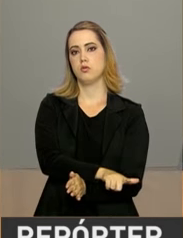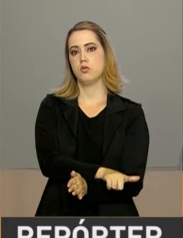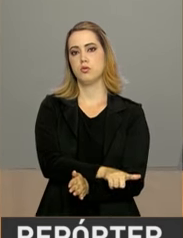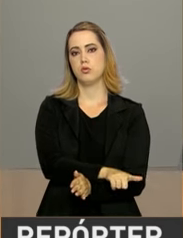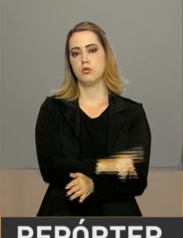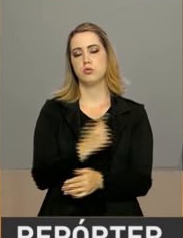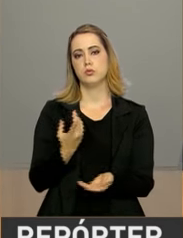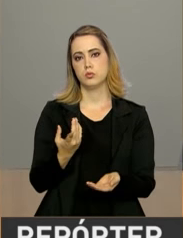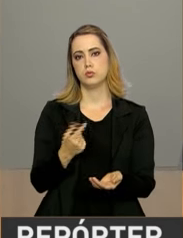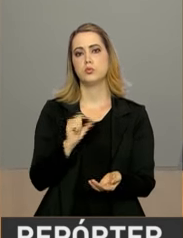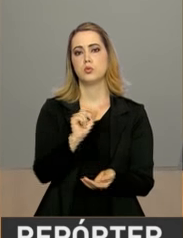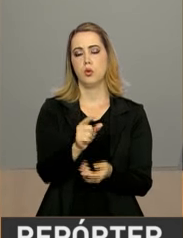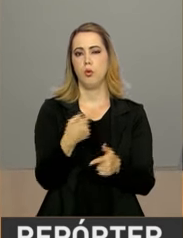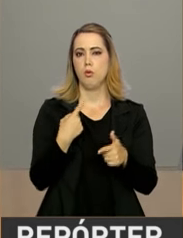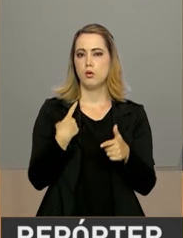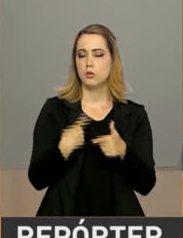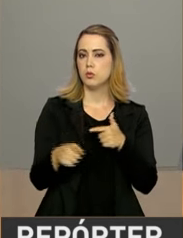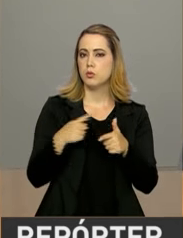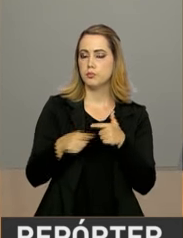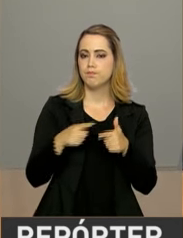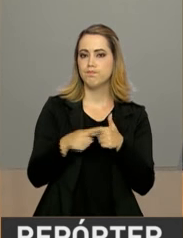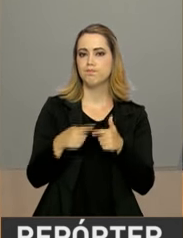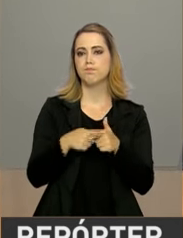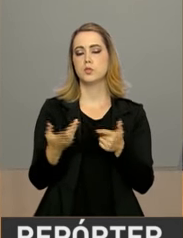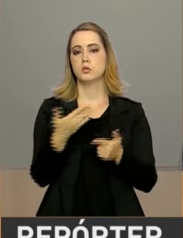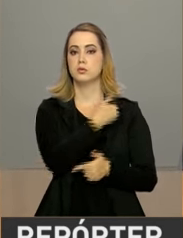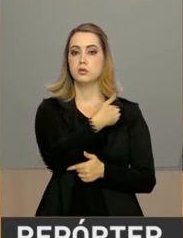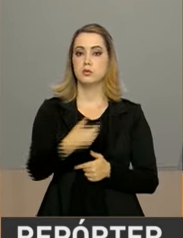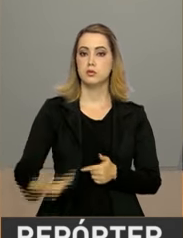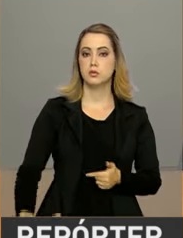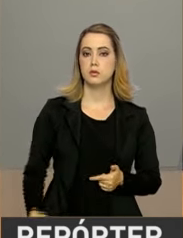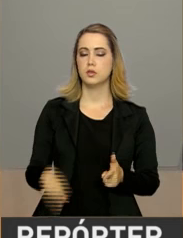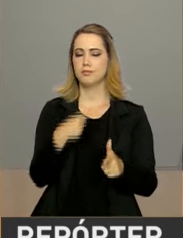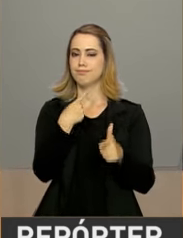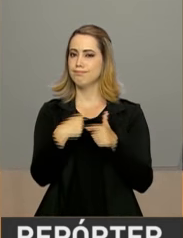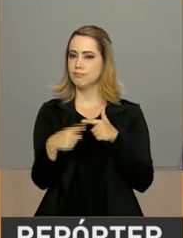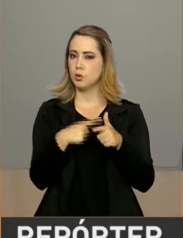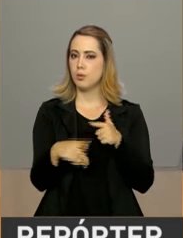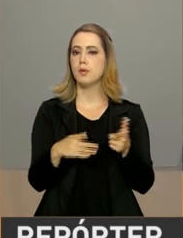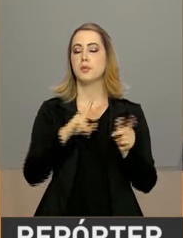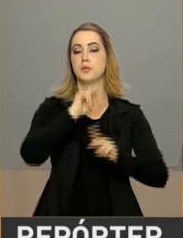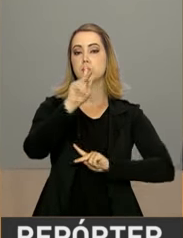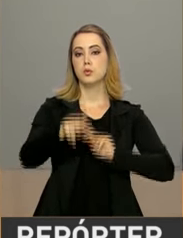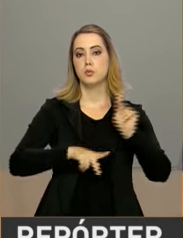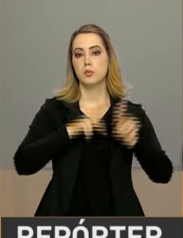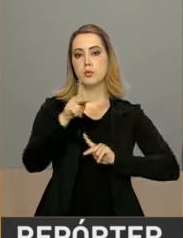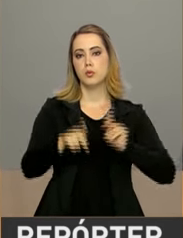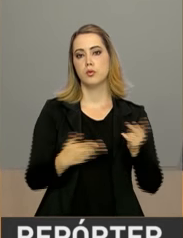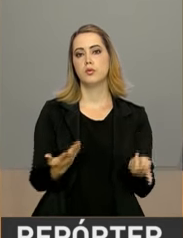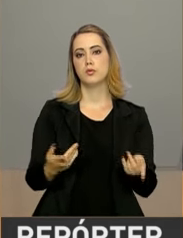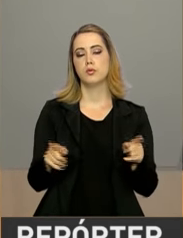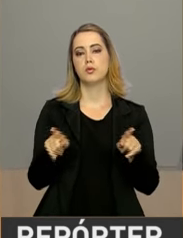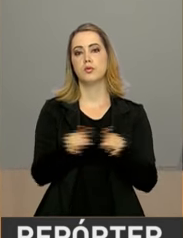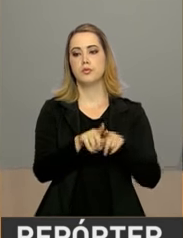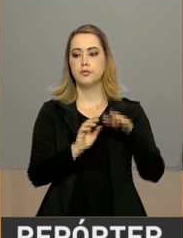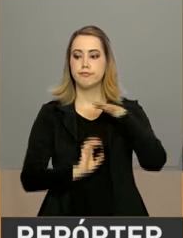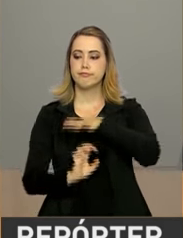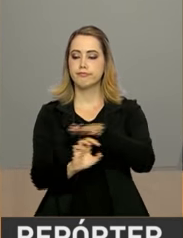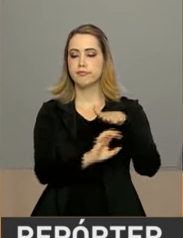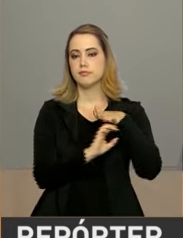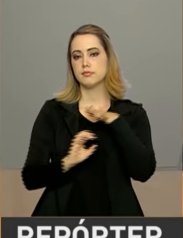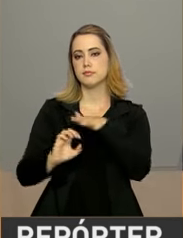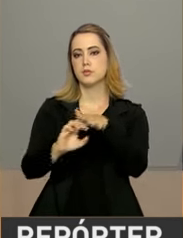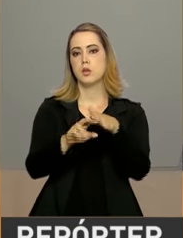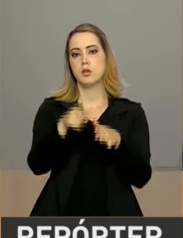que afetou o governo afetou o povo brasileiro afetou empresários e